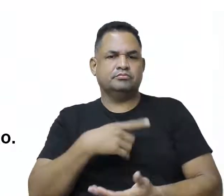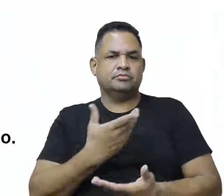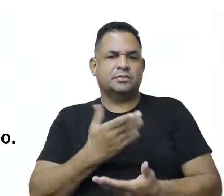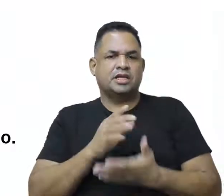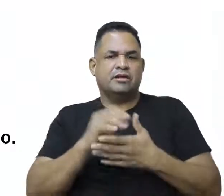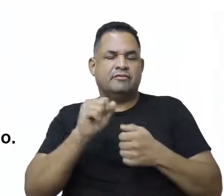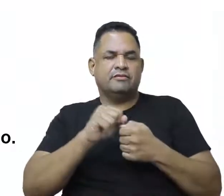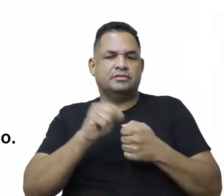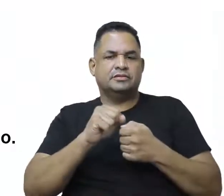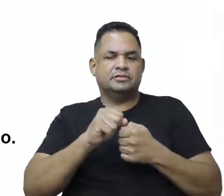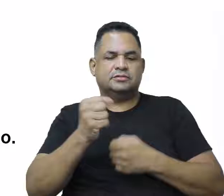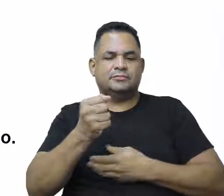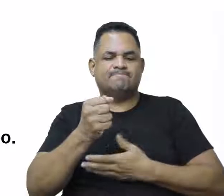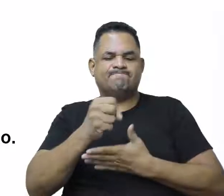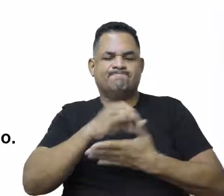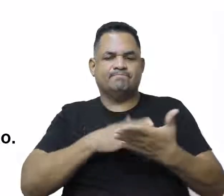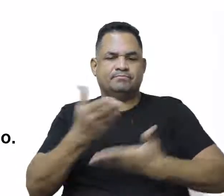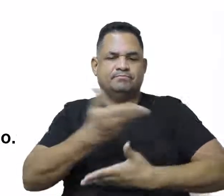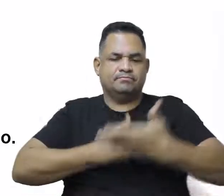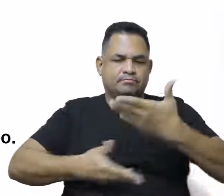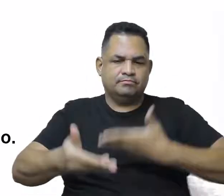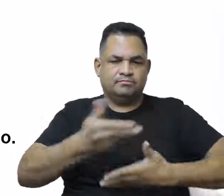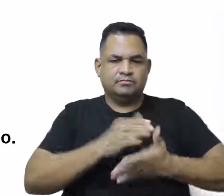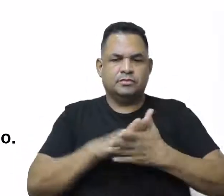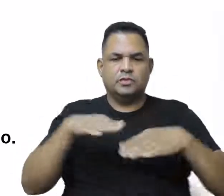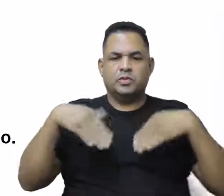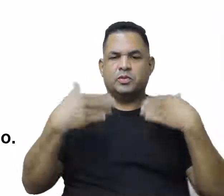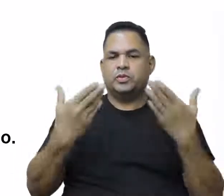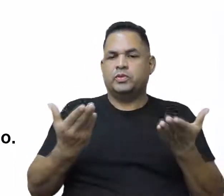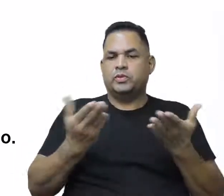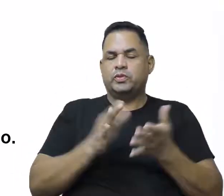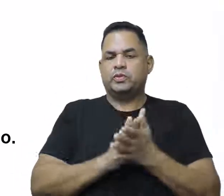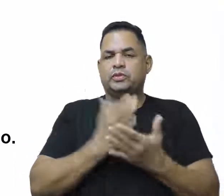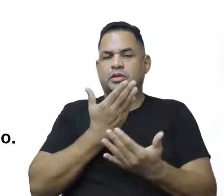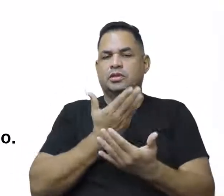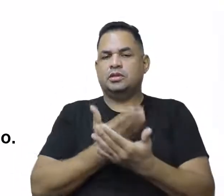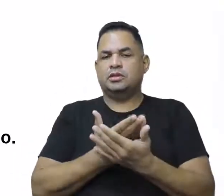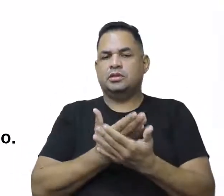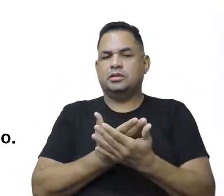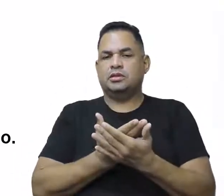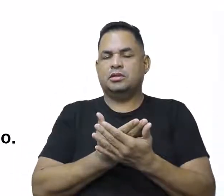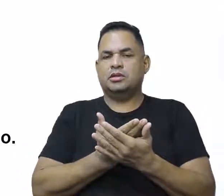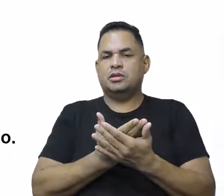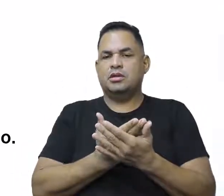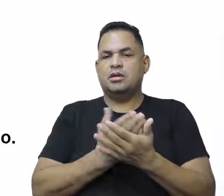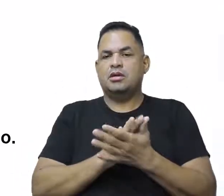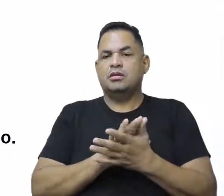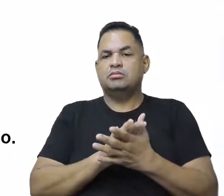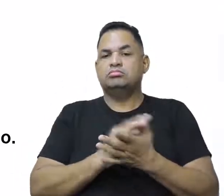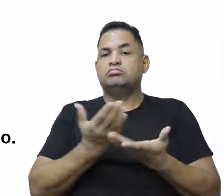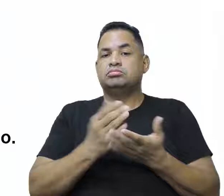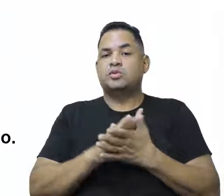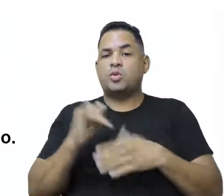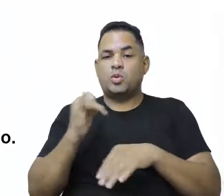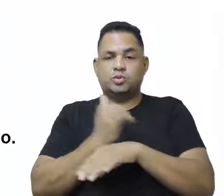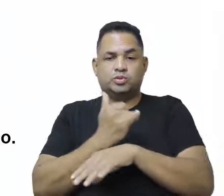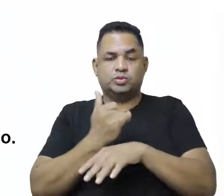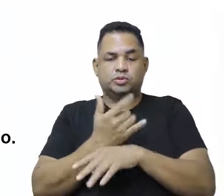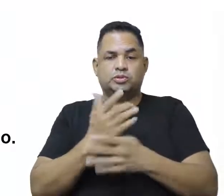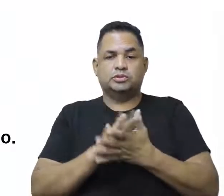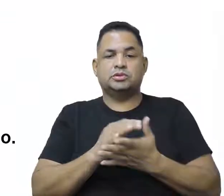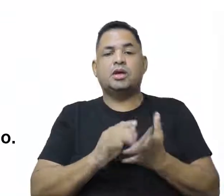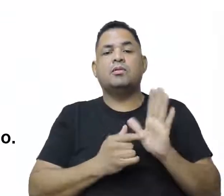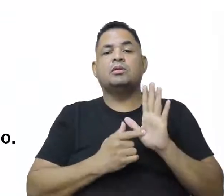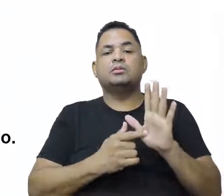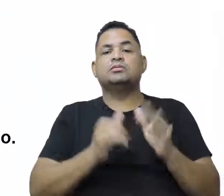essa atividade interativa com vocês, quando vocês forem ver a nossa aula no canal, que é para vocês darem